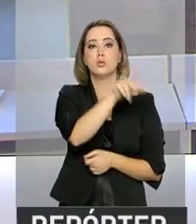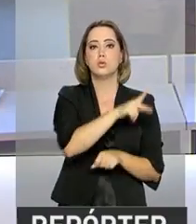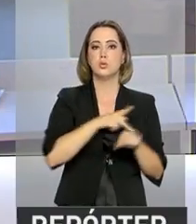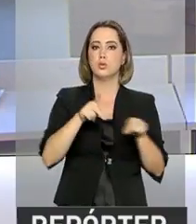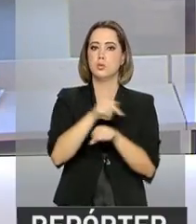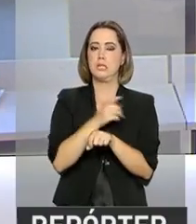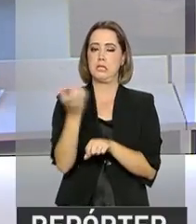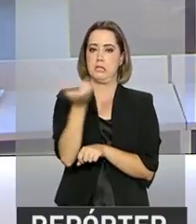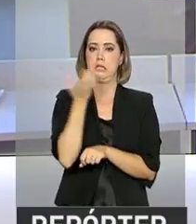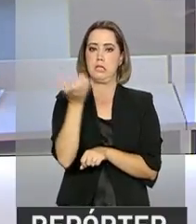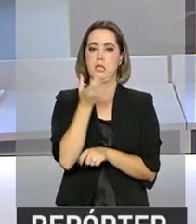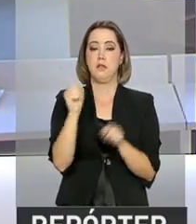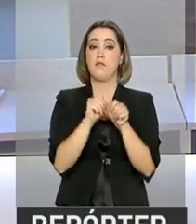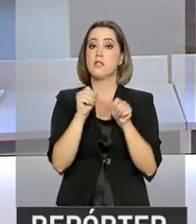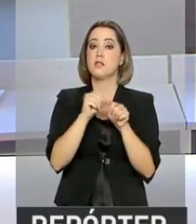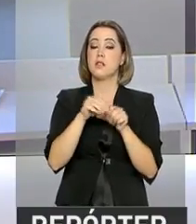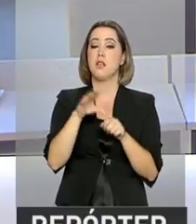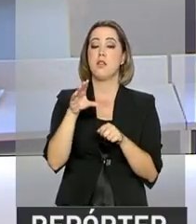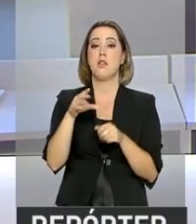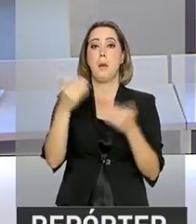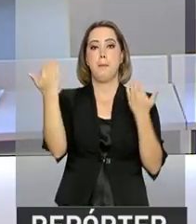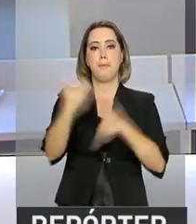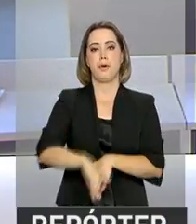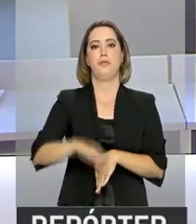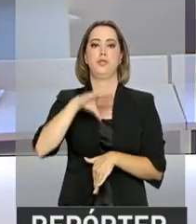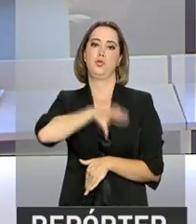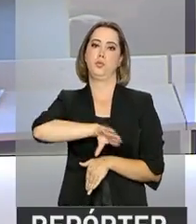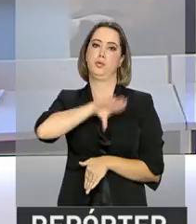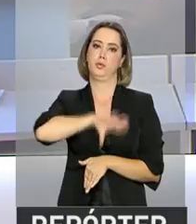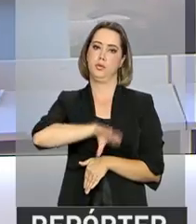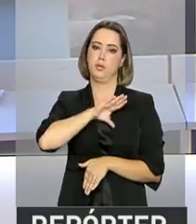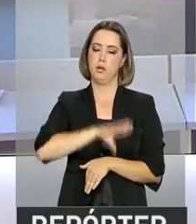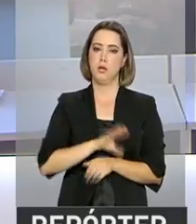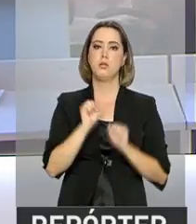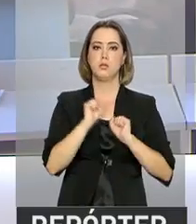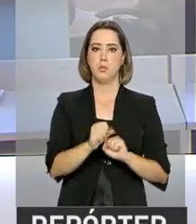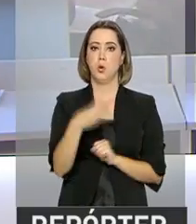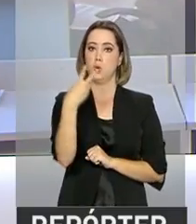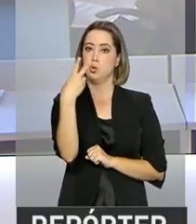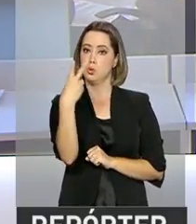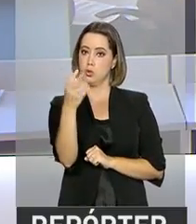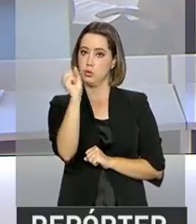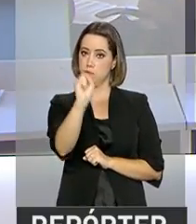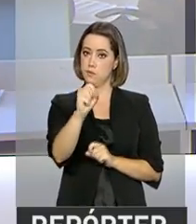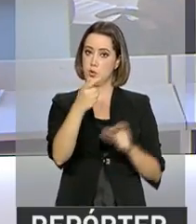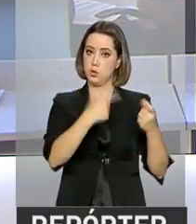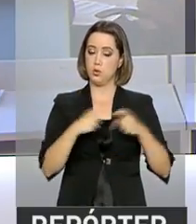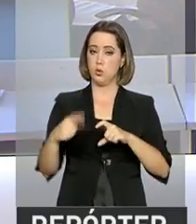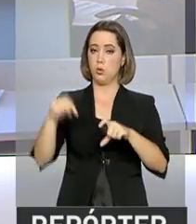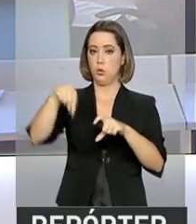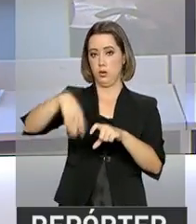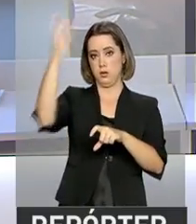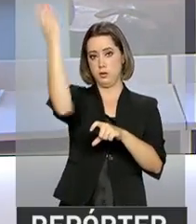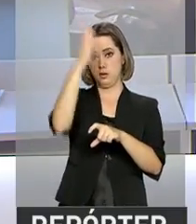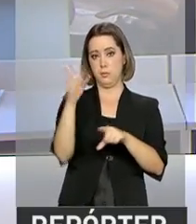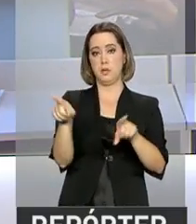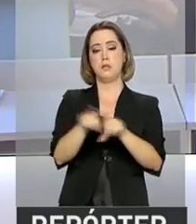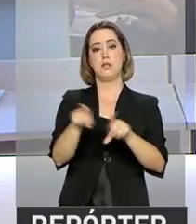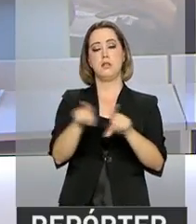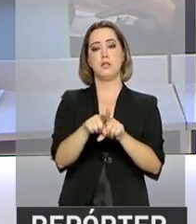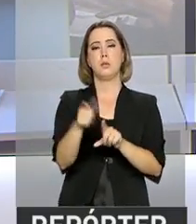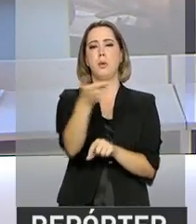de proficiência em língua portuguesa as provas poderão ser feitas em 28 locais aqui no Brasil e 58 no